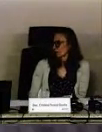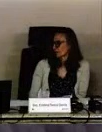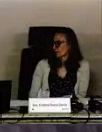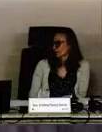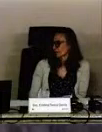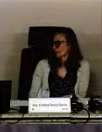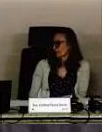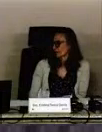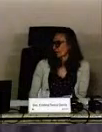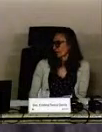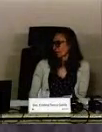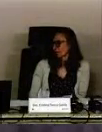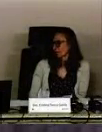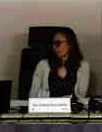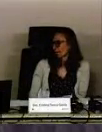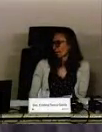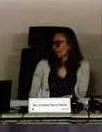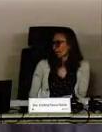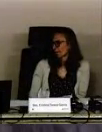outras.